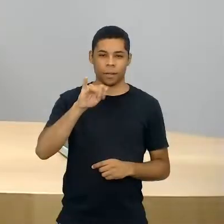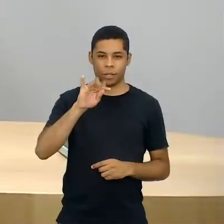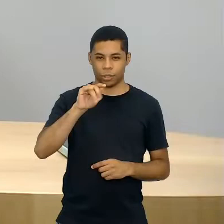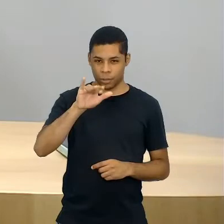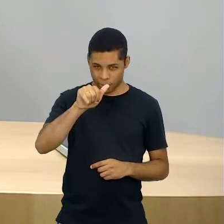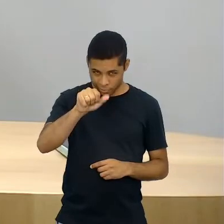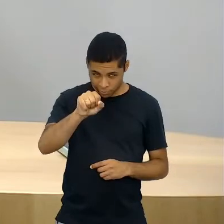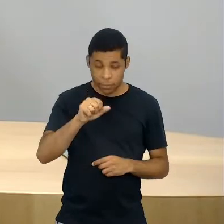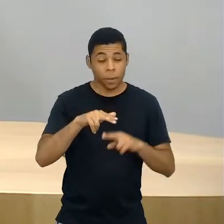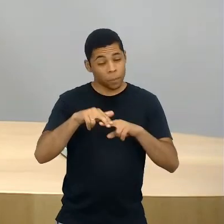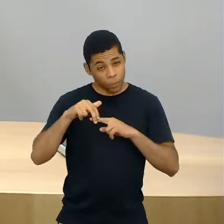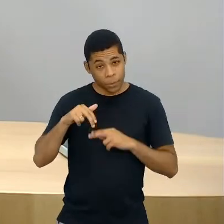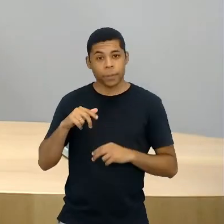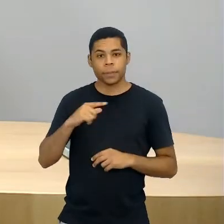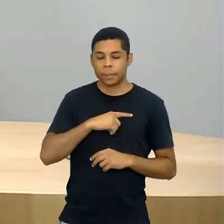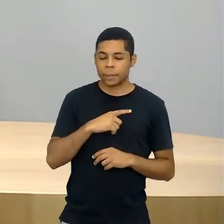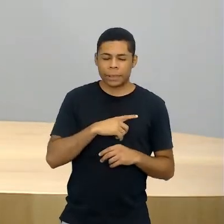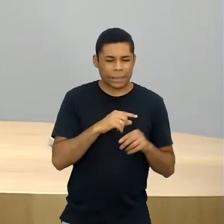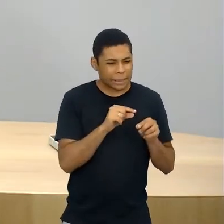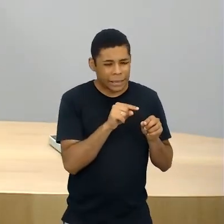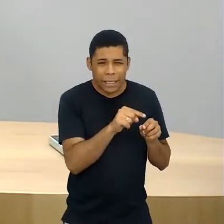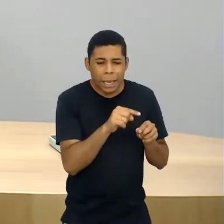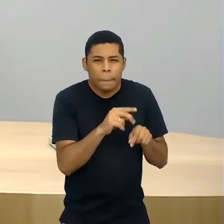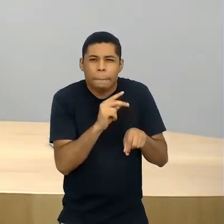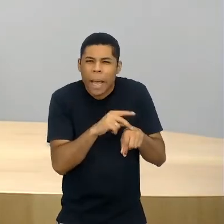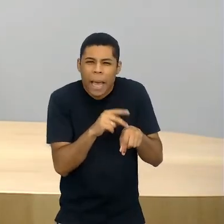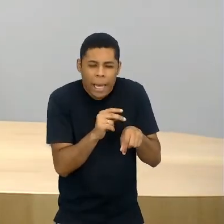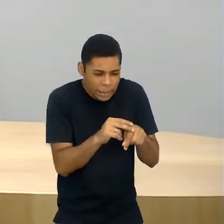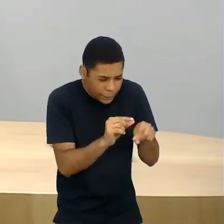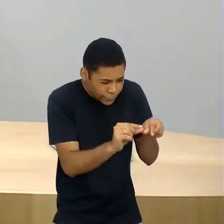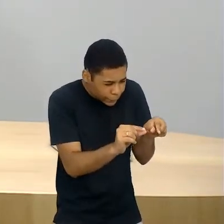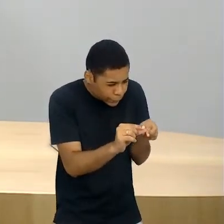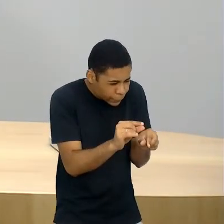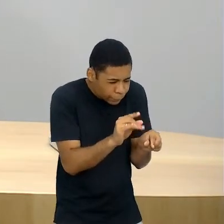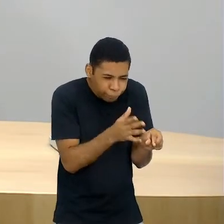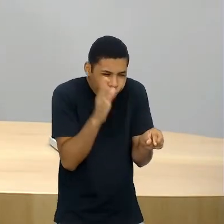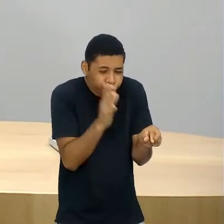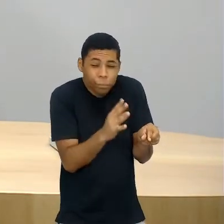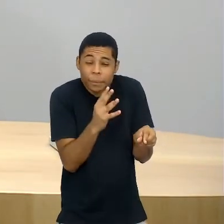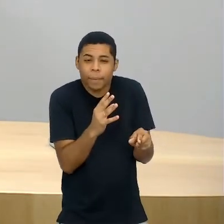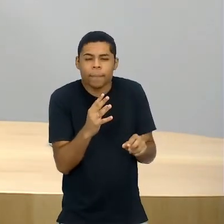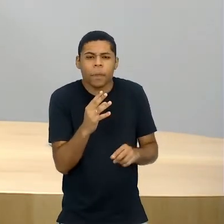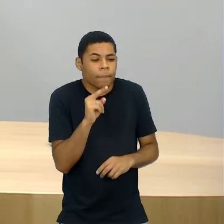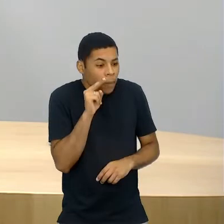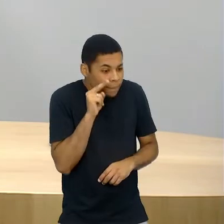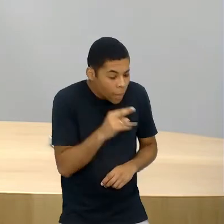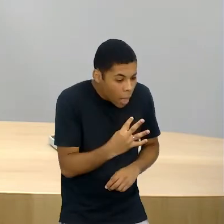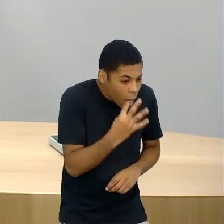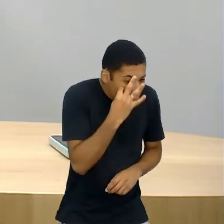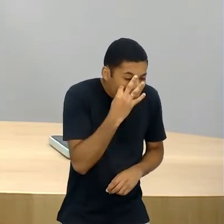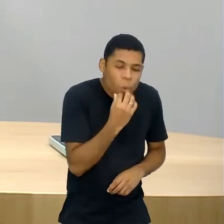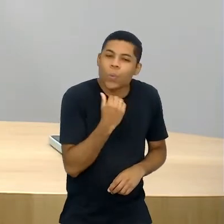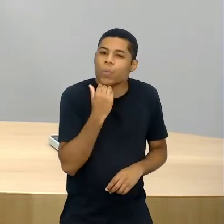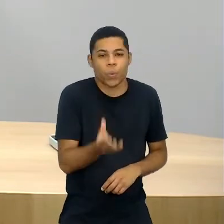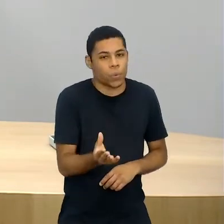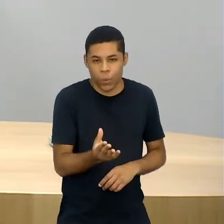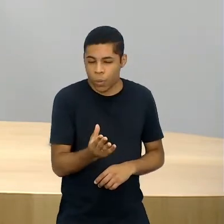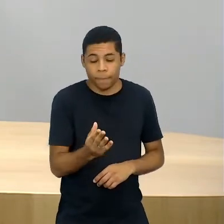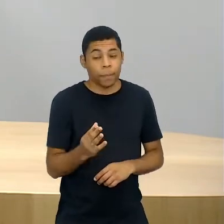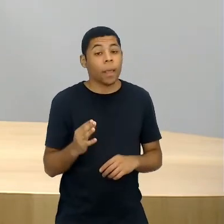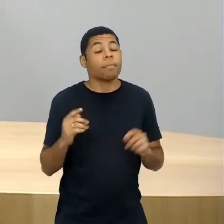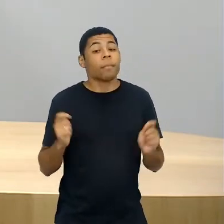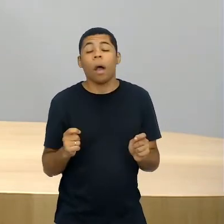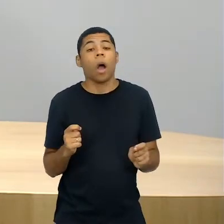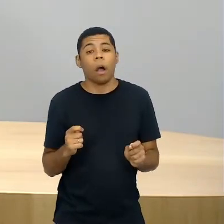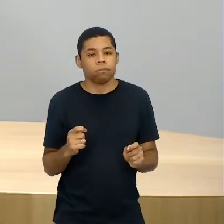o basalto ele tem cristais minúsculos que a olho nu você não consegue ver. Por quê? Porque não teve tempo hábil para formar